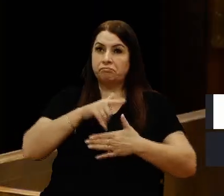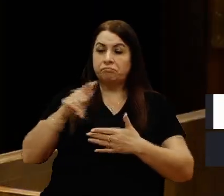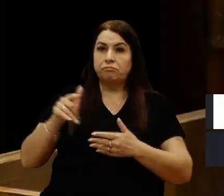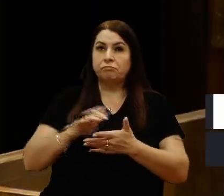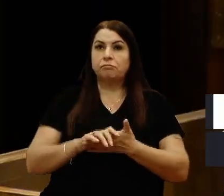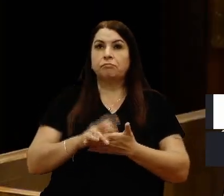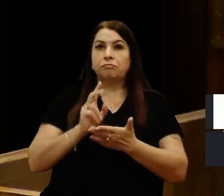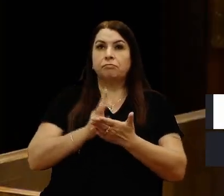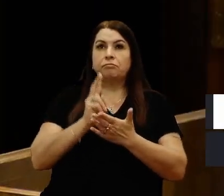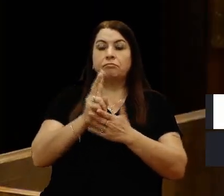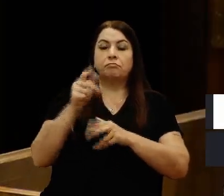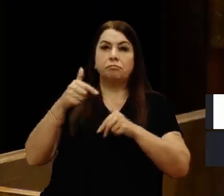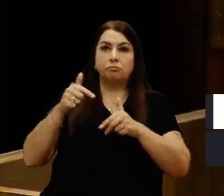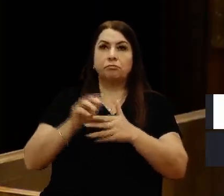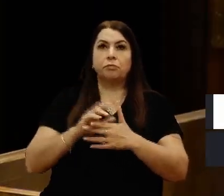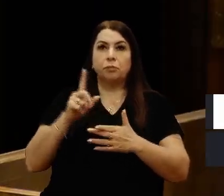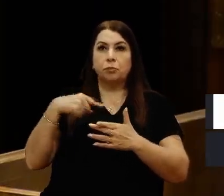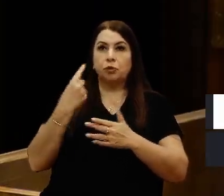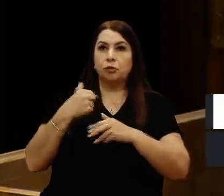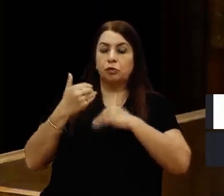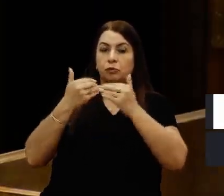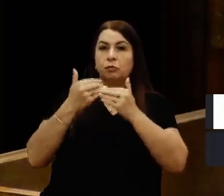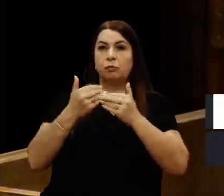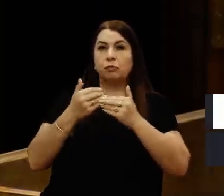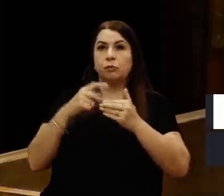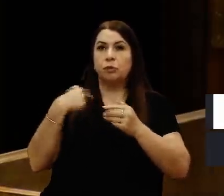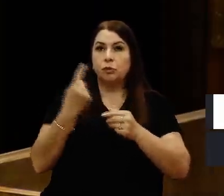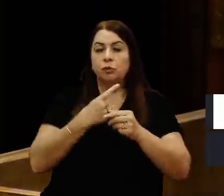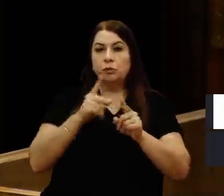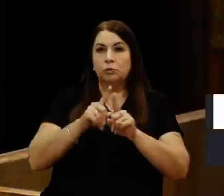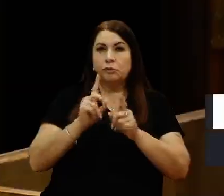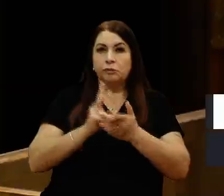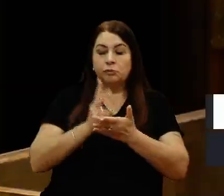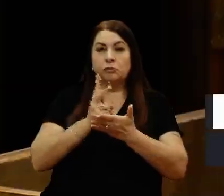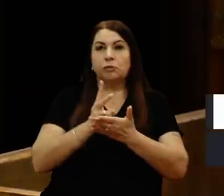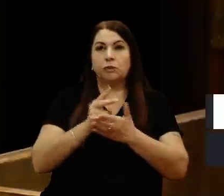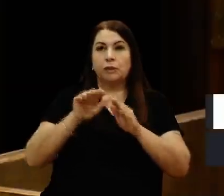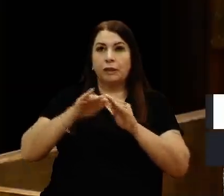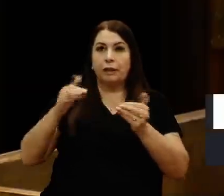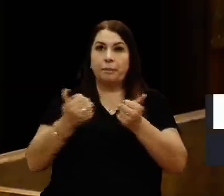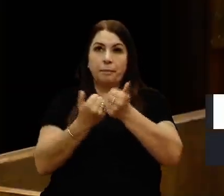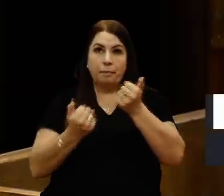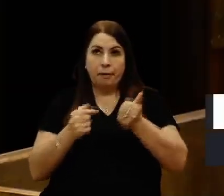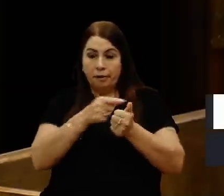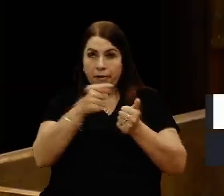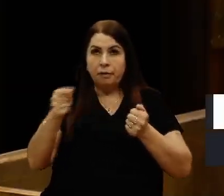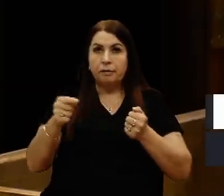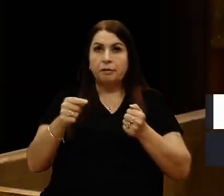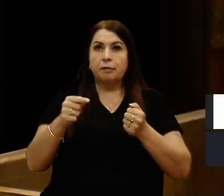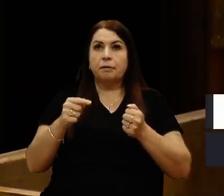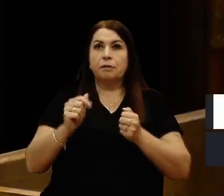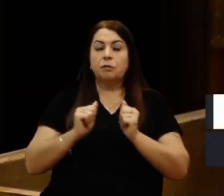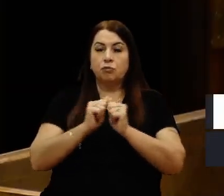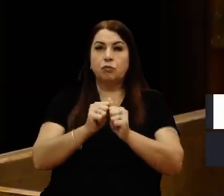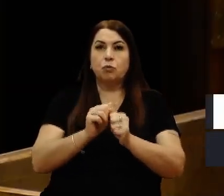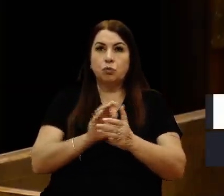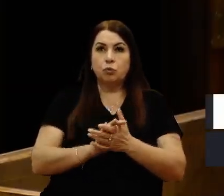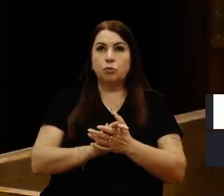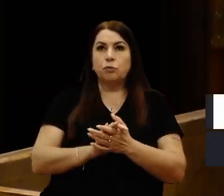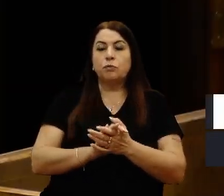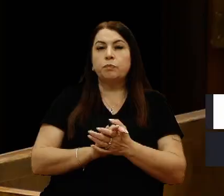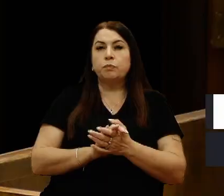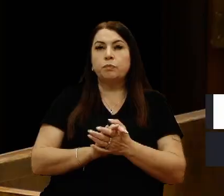para seguir o trabalho que nós desenvolvemos. Eu estou dizendo nós porque vamos seguir na mesa e hermanados